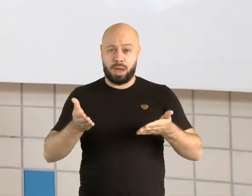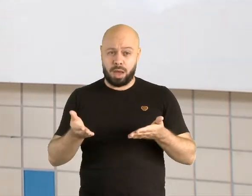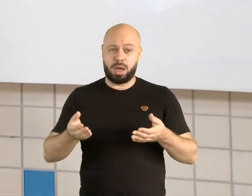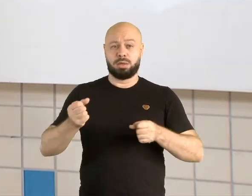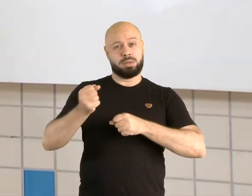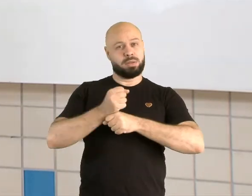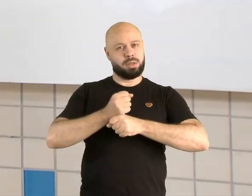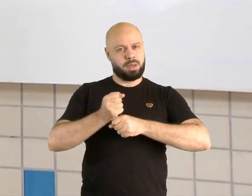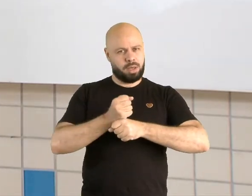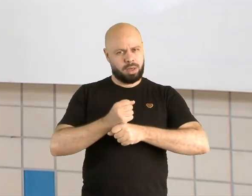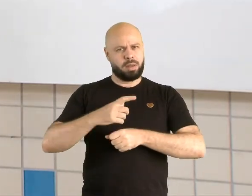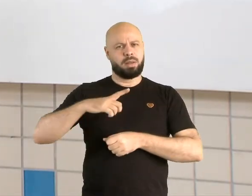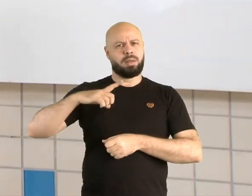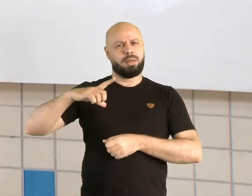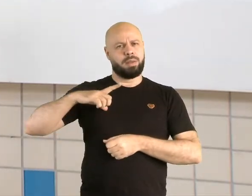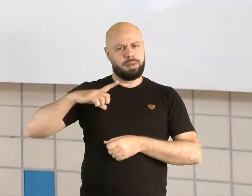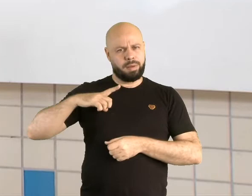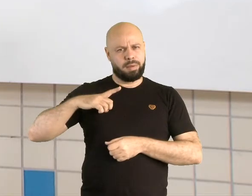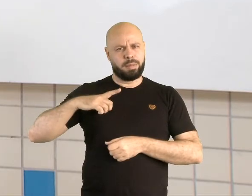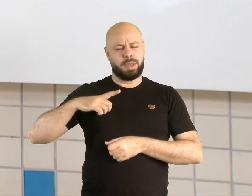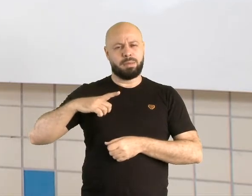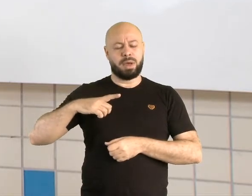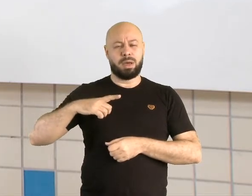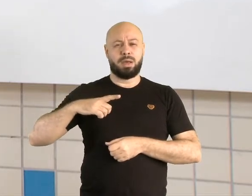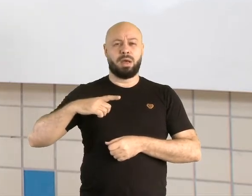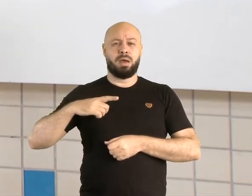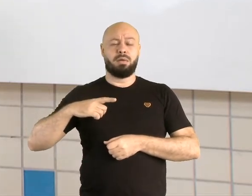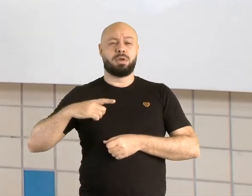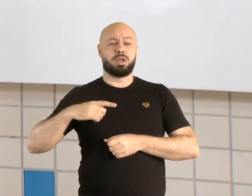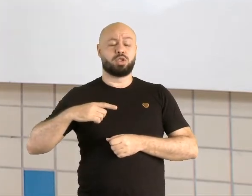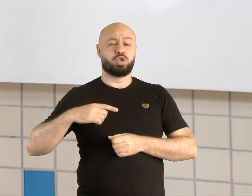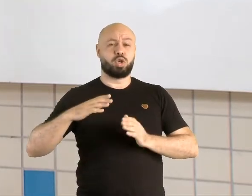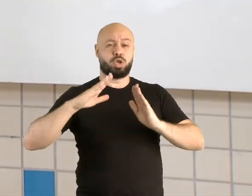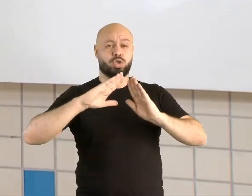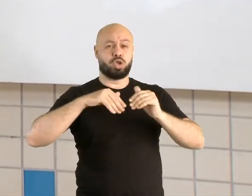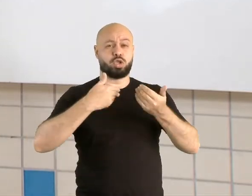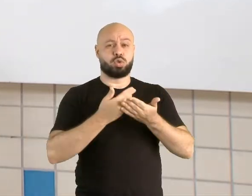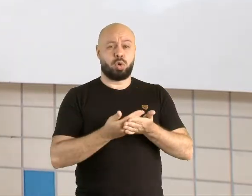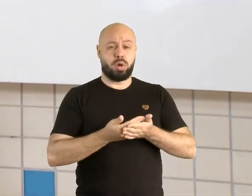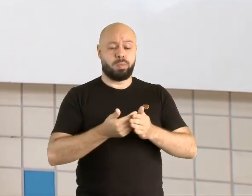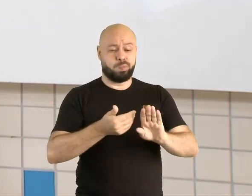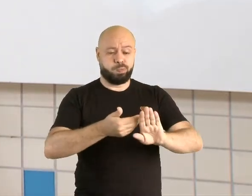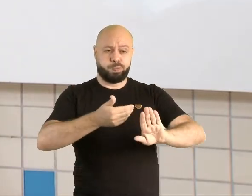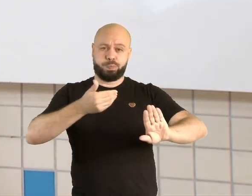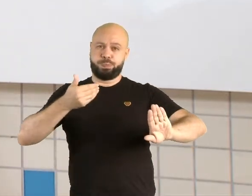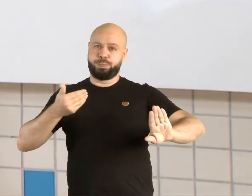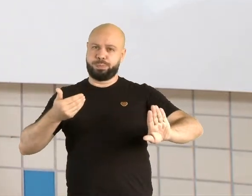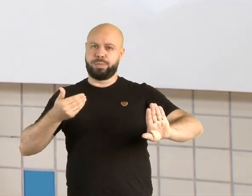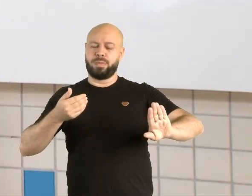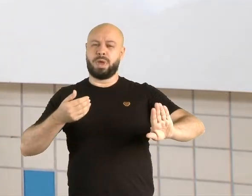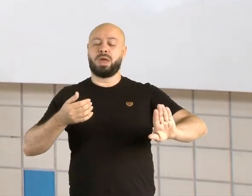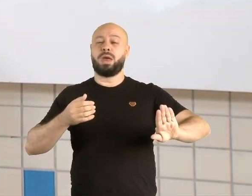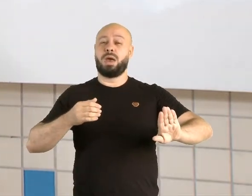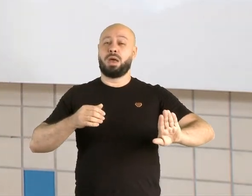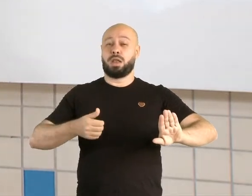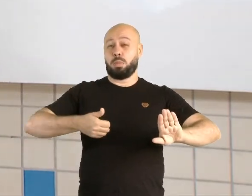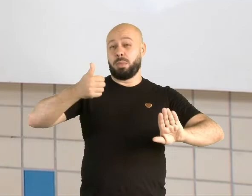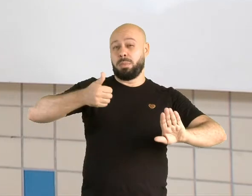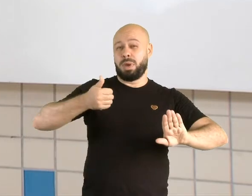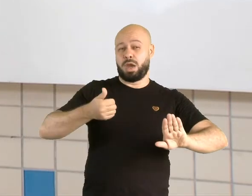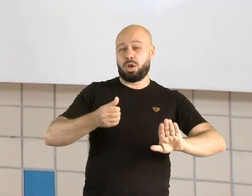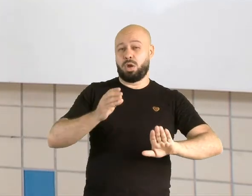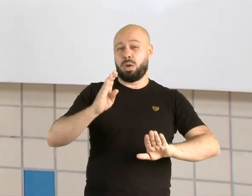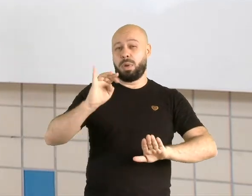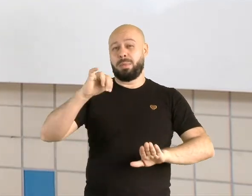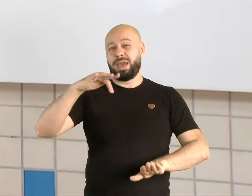ano tivemos que deixar de frequentar as escolas ainda no primeiro bimestre.